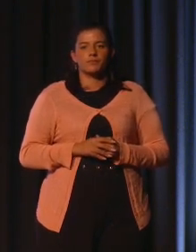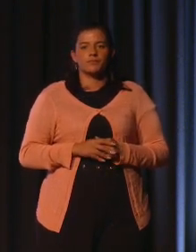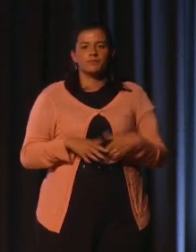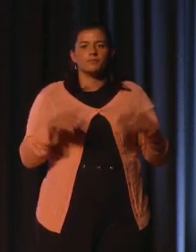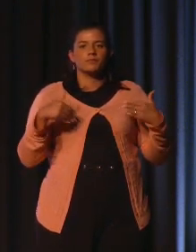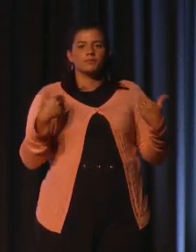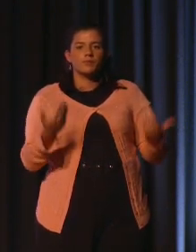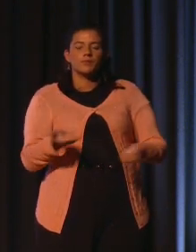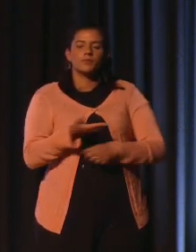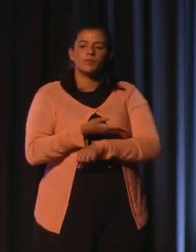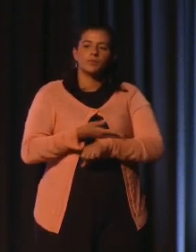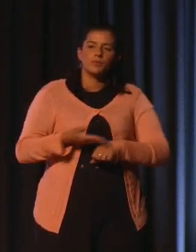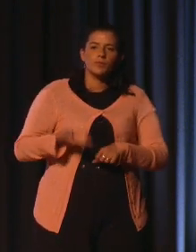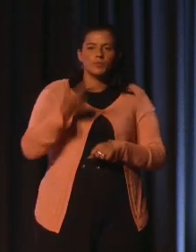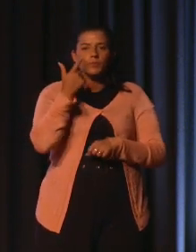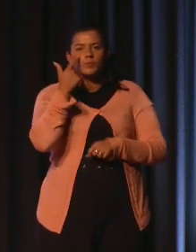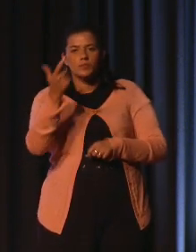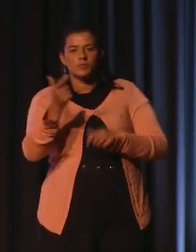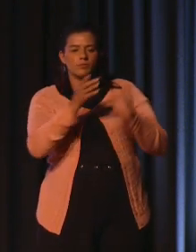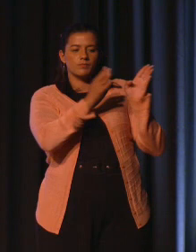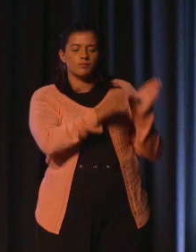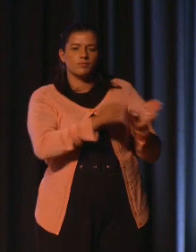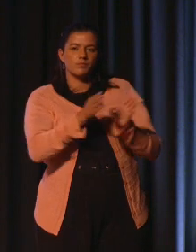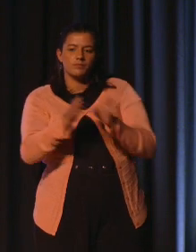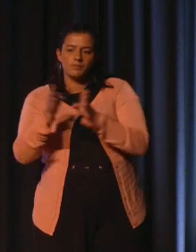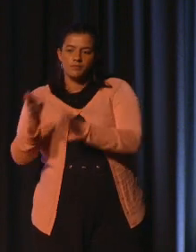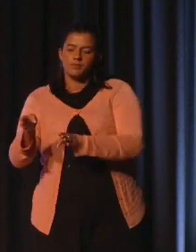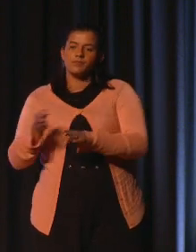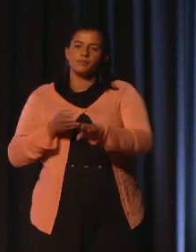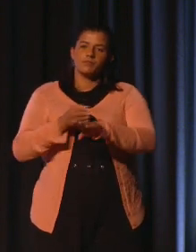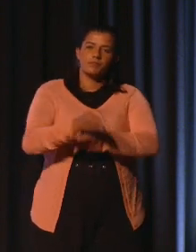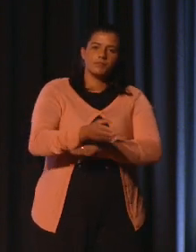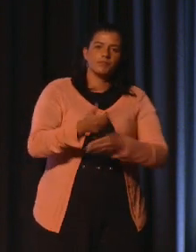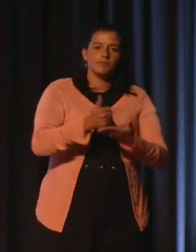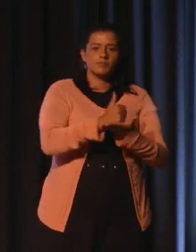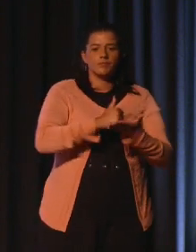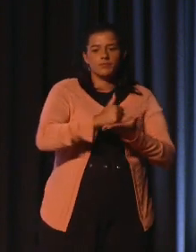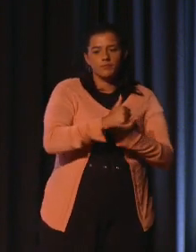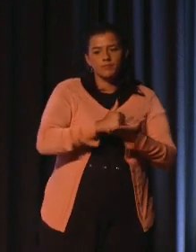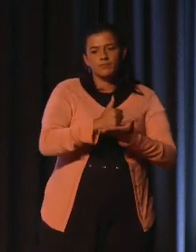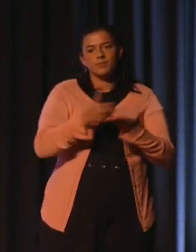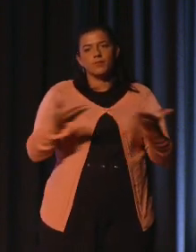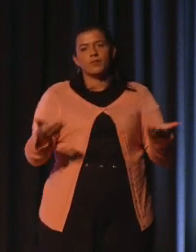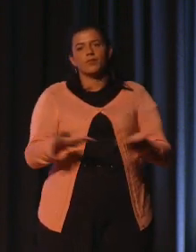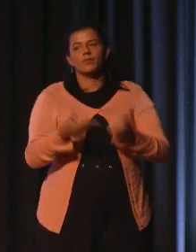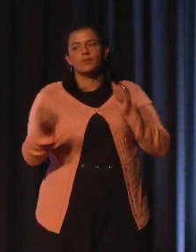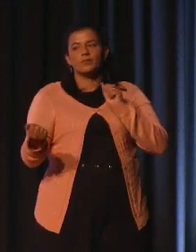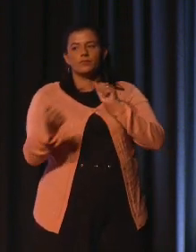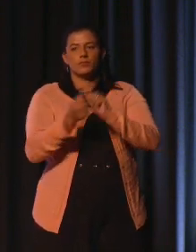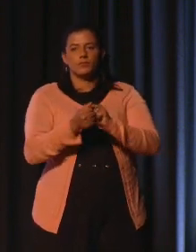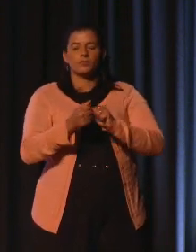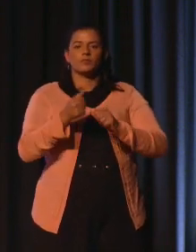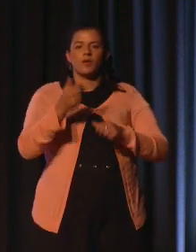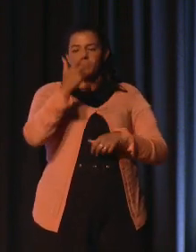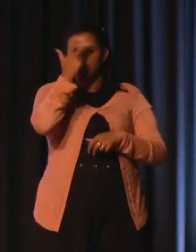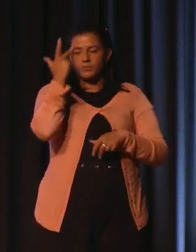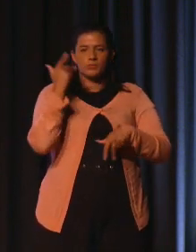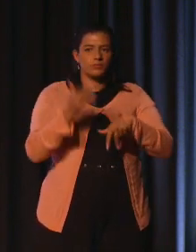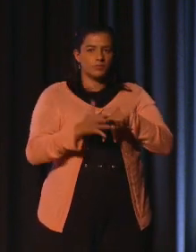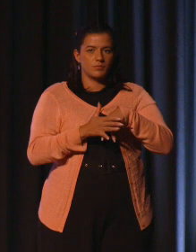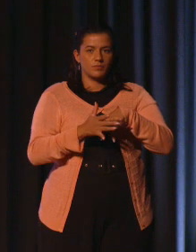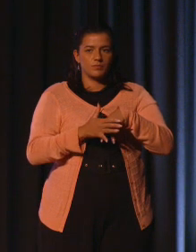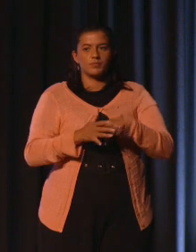Então, eu costumo separar os pilares da assistência farmacêutica para essa atuação integral ao paciente. Então,